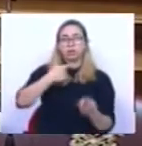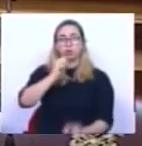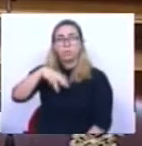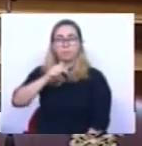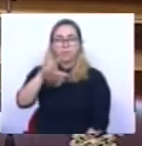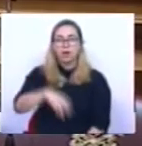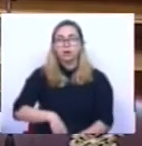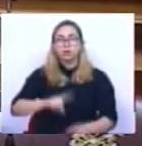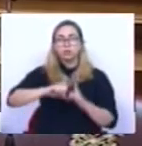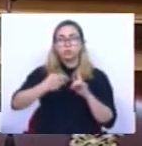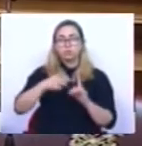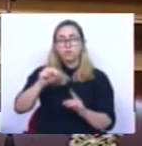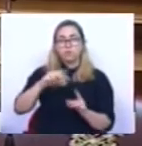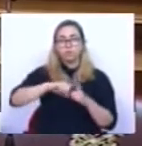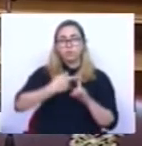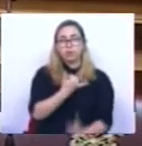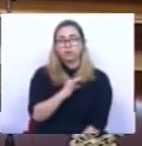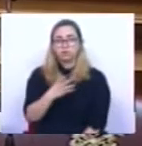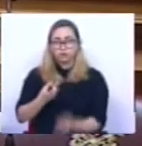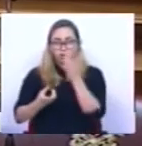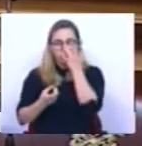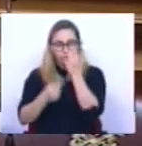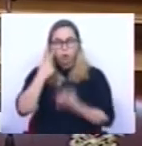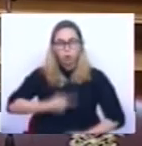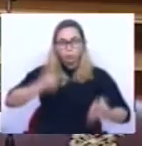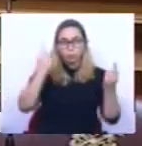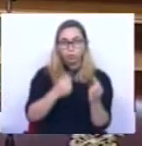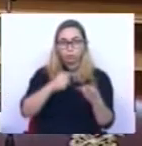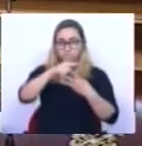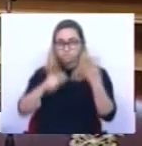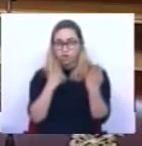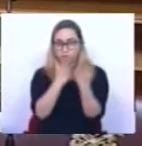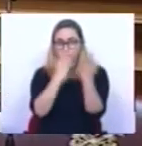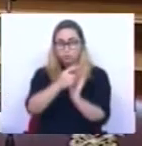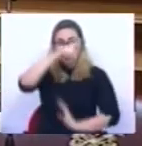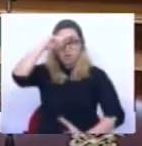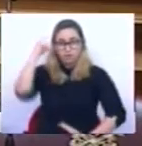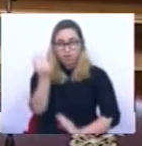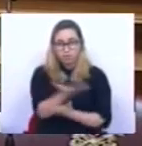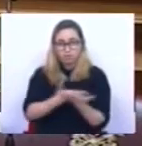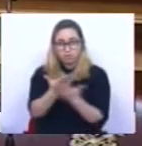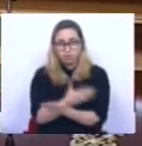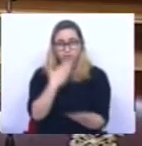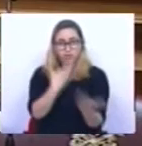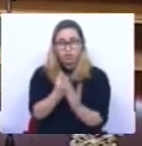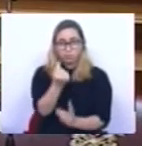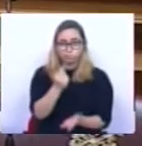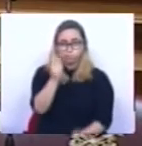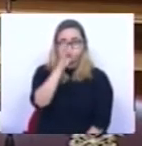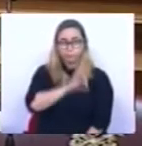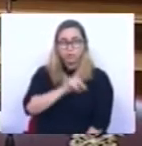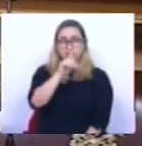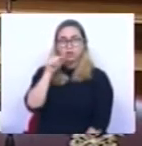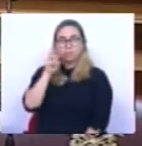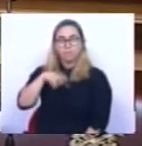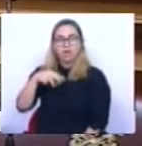novembro de 2019 foi tornado público que estas três instituições estariam com sérias dificuldades financeiras para pagar salários na ordem dos 6 milhões